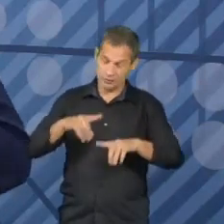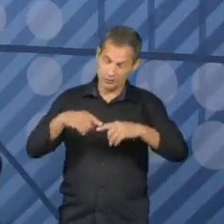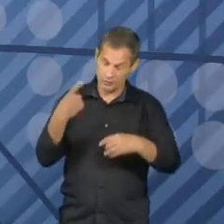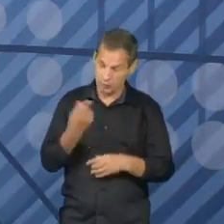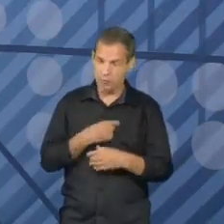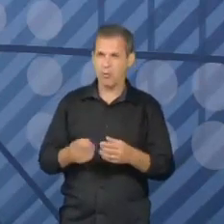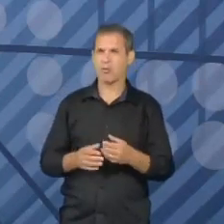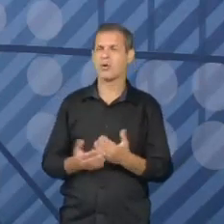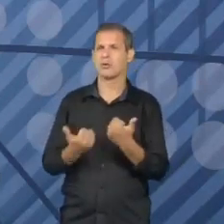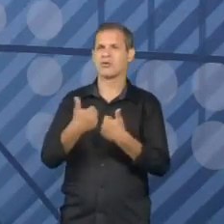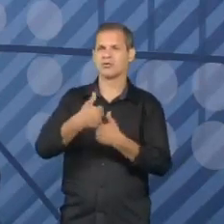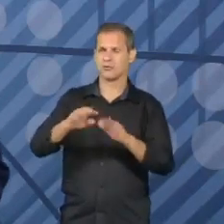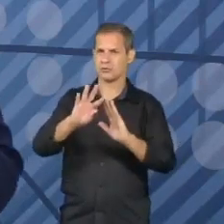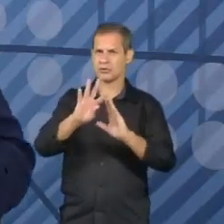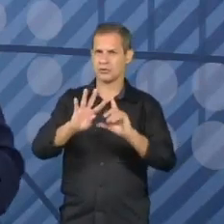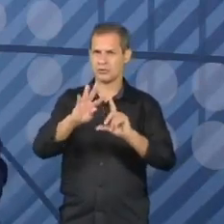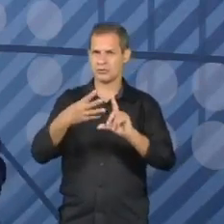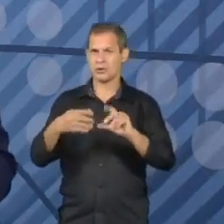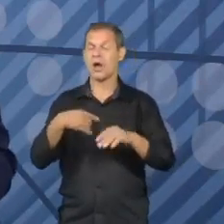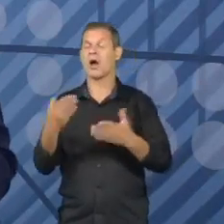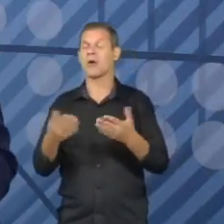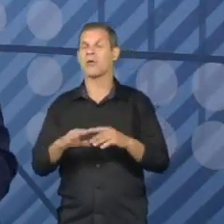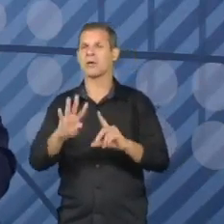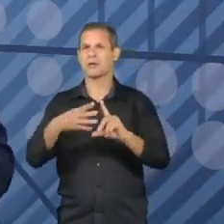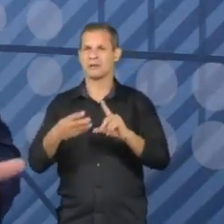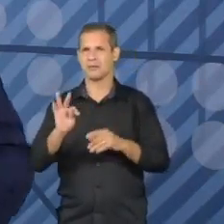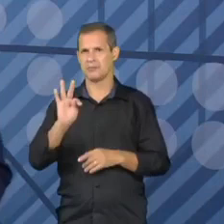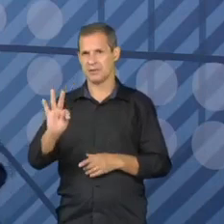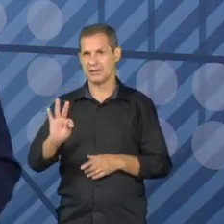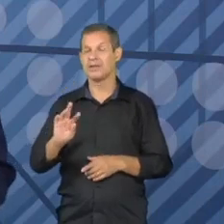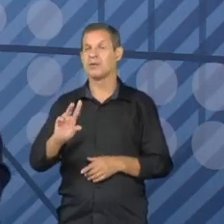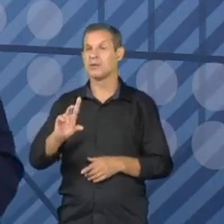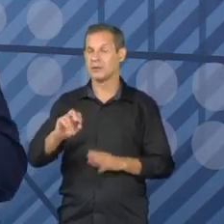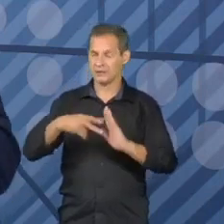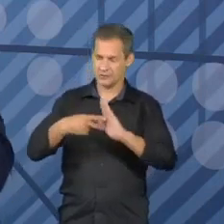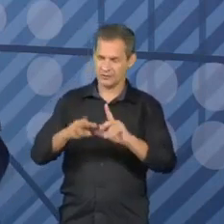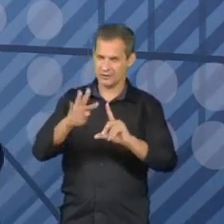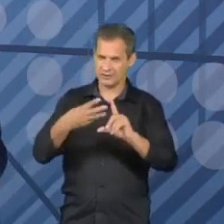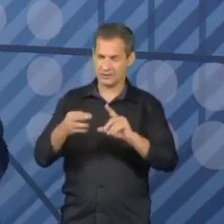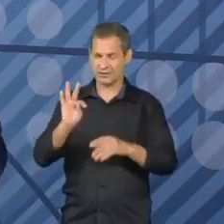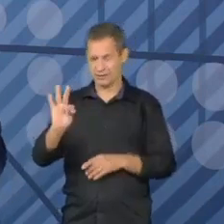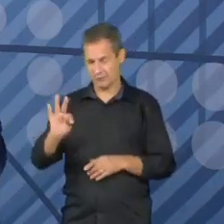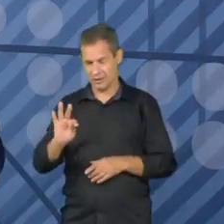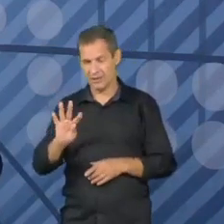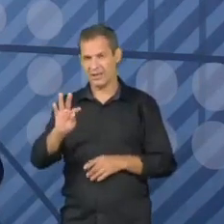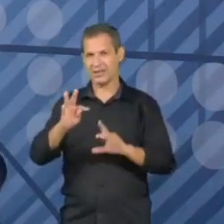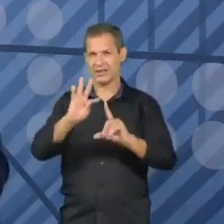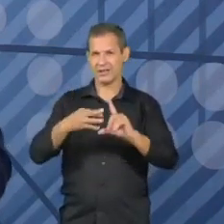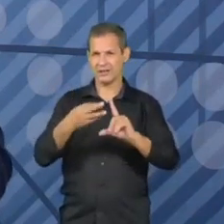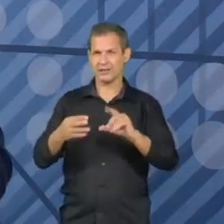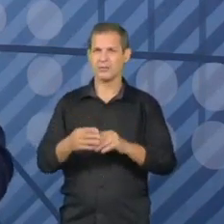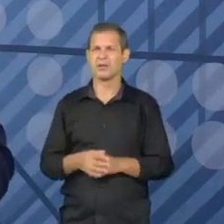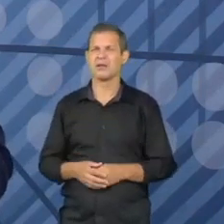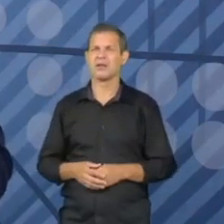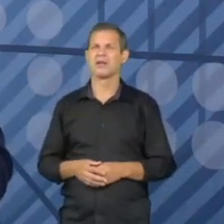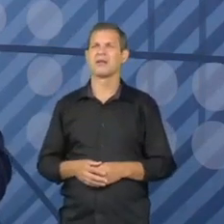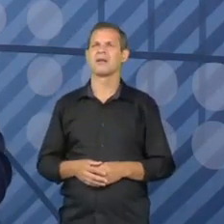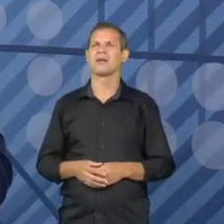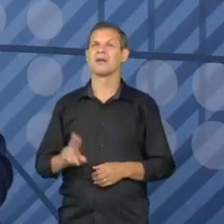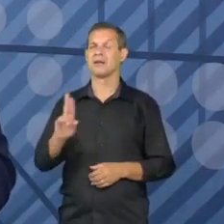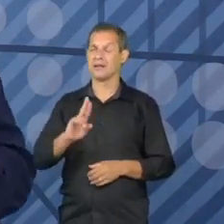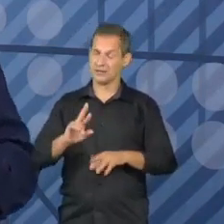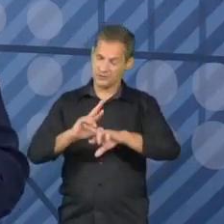vamos mudar a tabela. Nós vamos agora para a tabela T. O que é a tabela T, professor? A tabela T é a tabela Student. Já usa